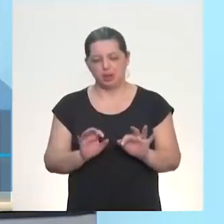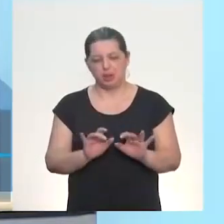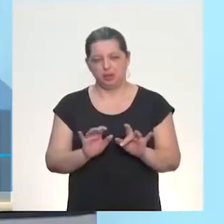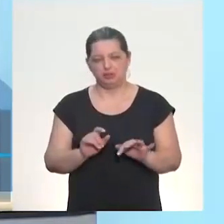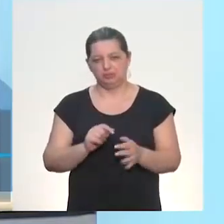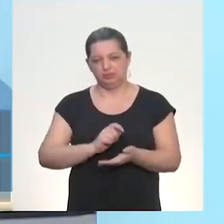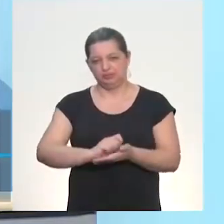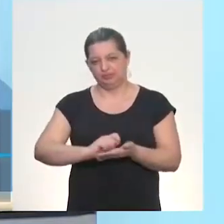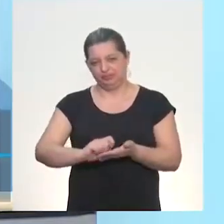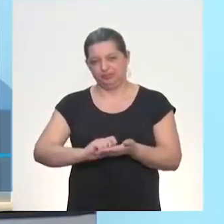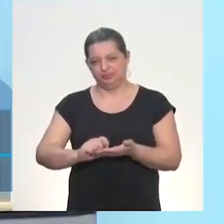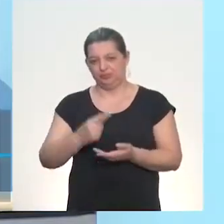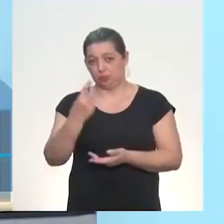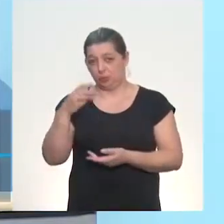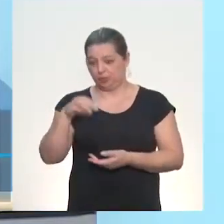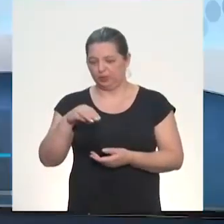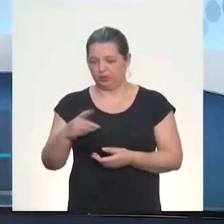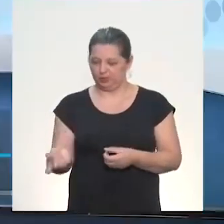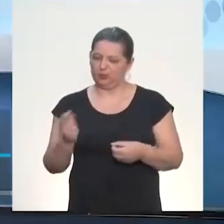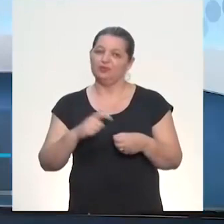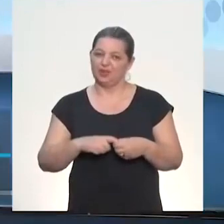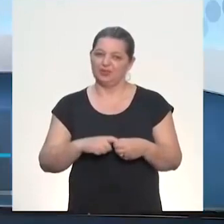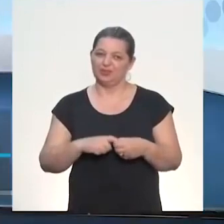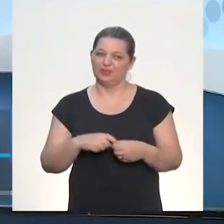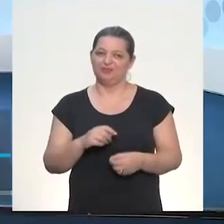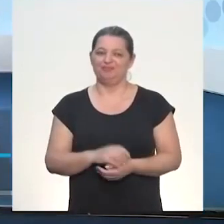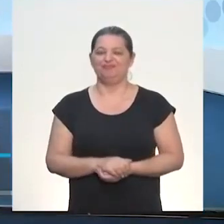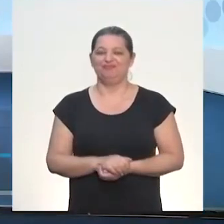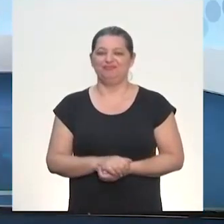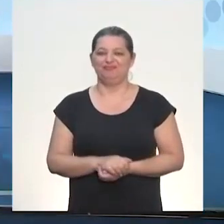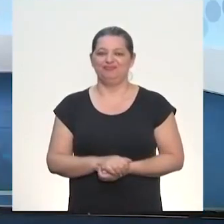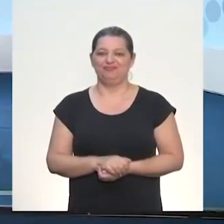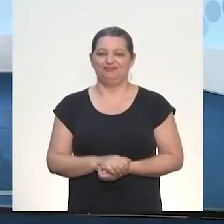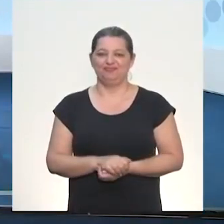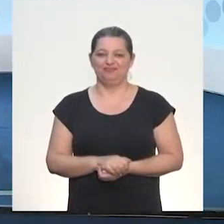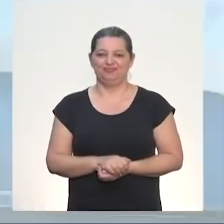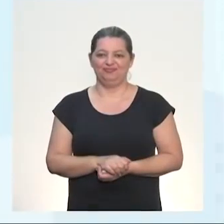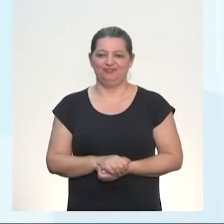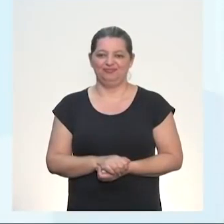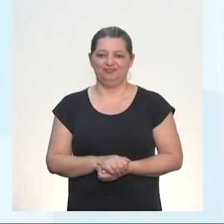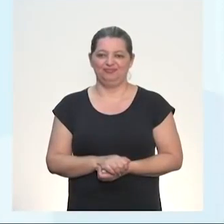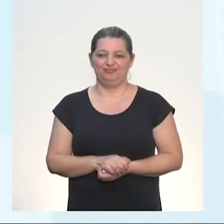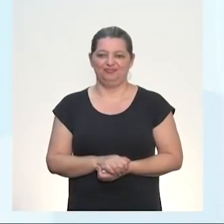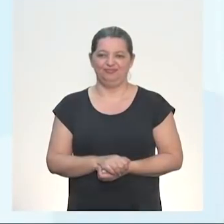meu caderninho. 1 minutinho, pessoal, já voltamos. Volume do cubo, já voltamos.